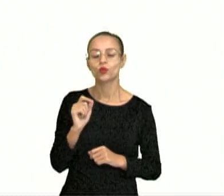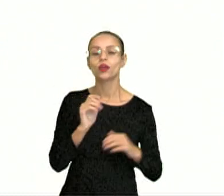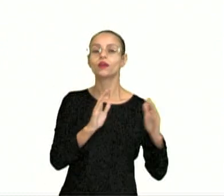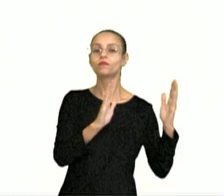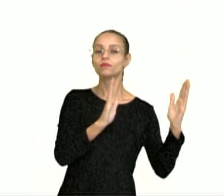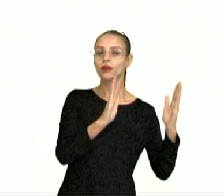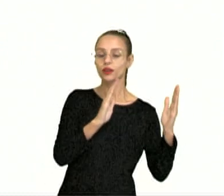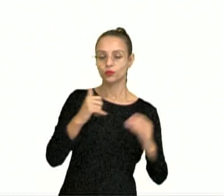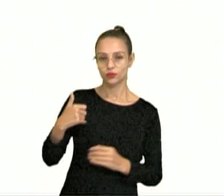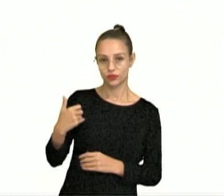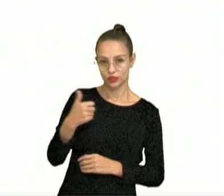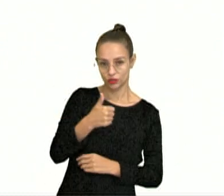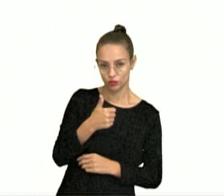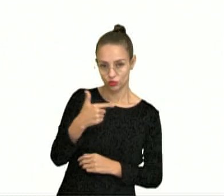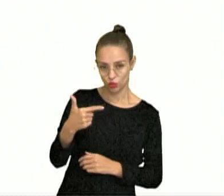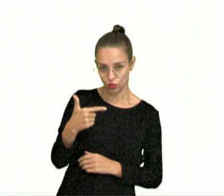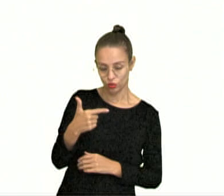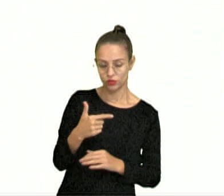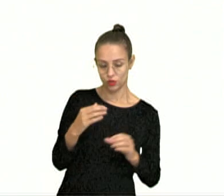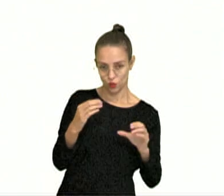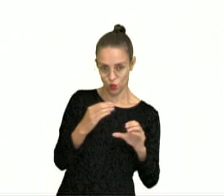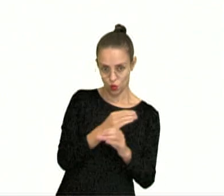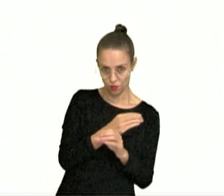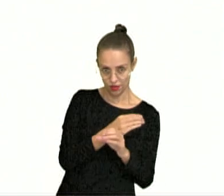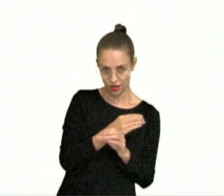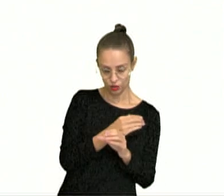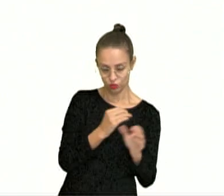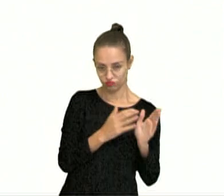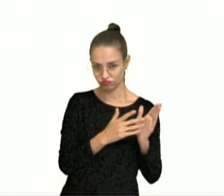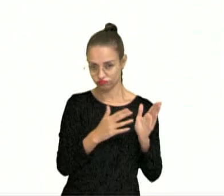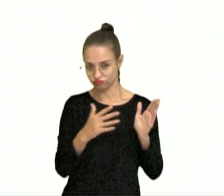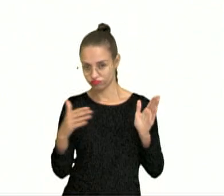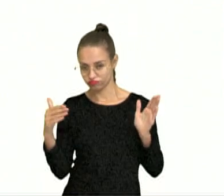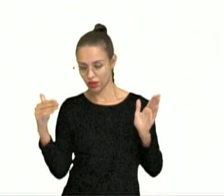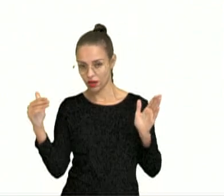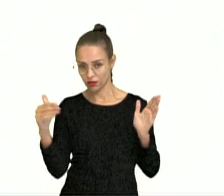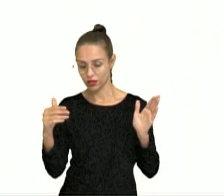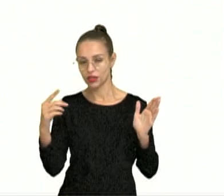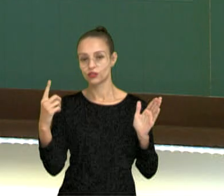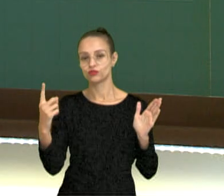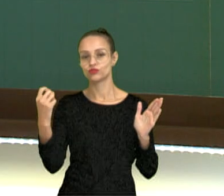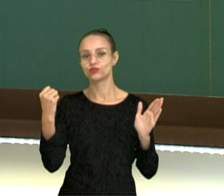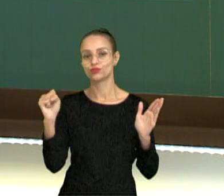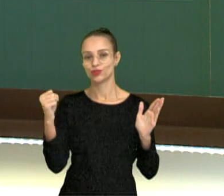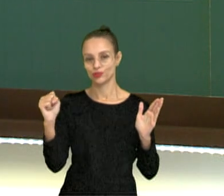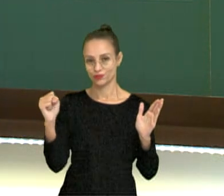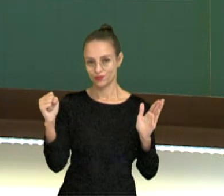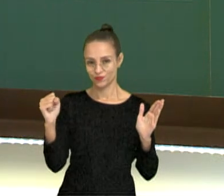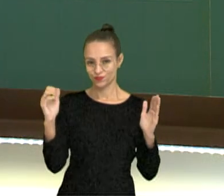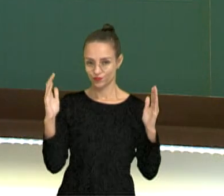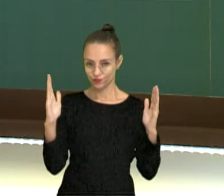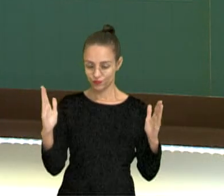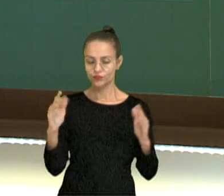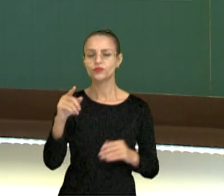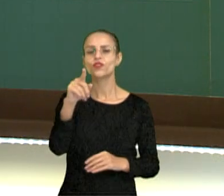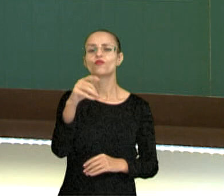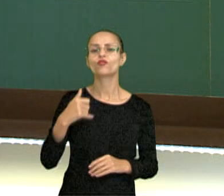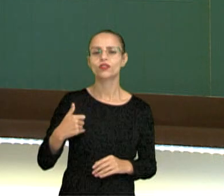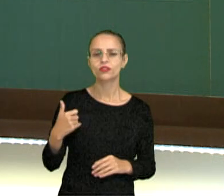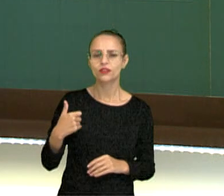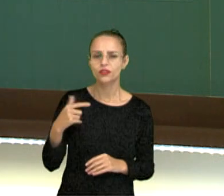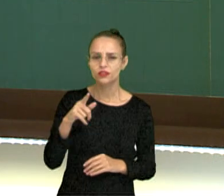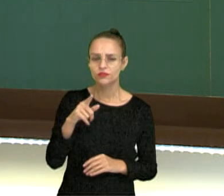período dos 12 anos completos até 18 anos. Quantos anos você